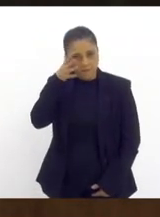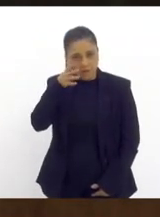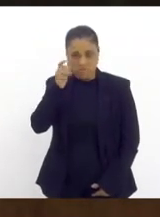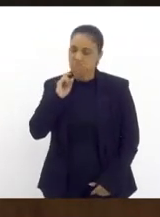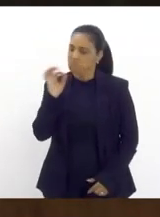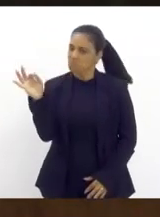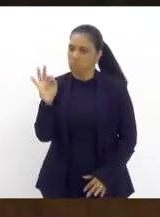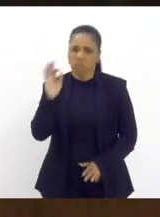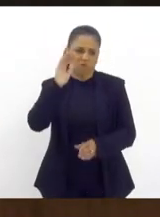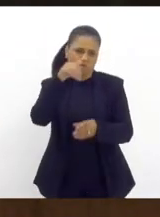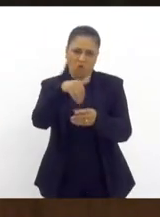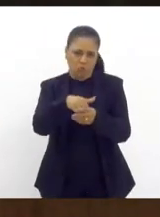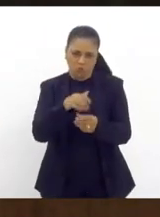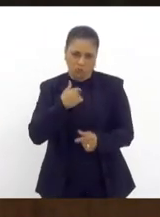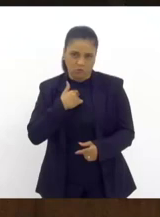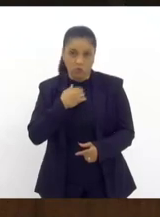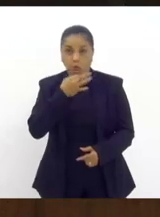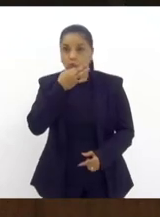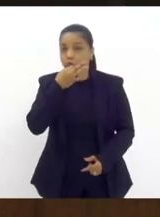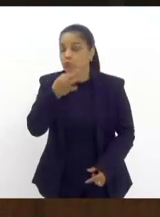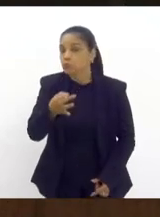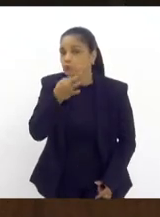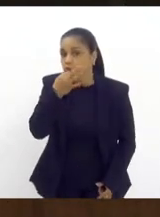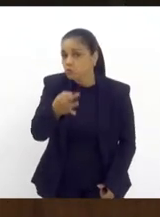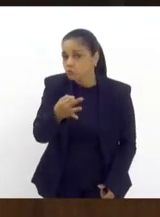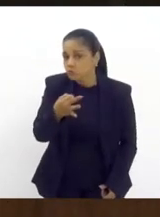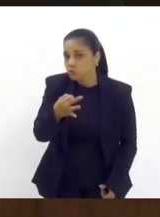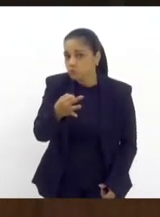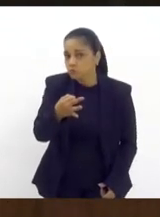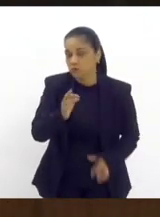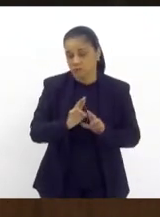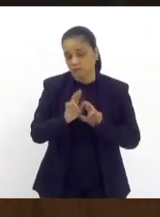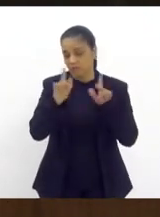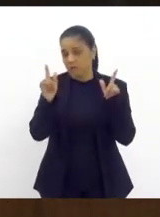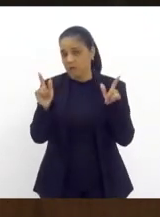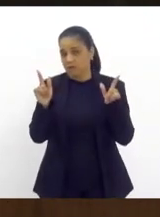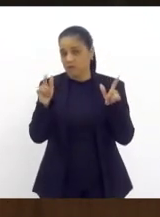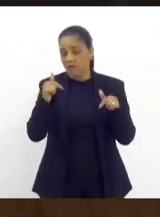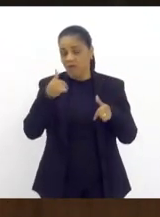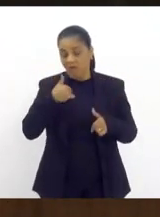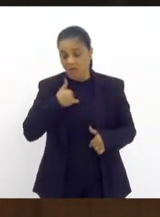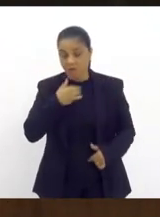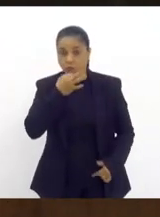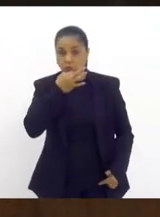Eu sugiro e aqui eu sugiro